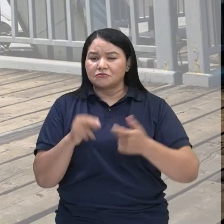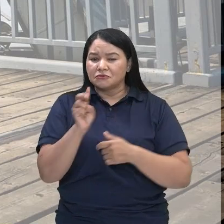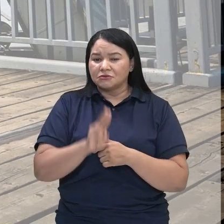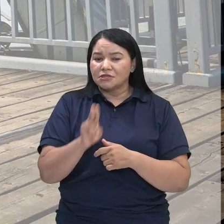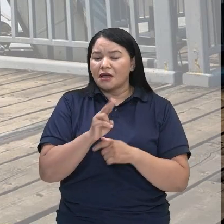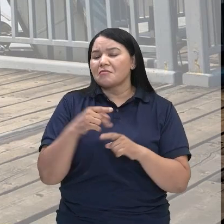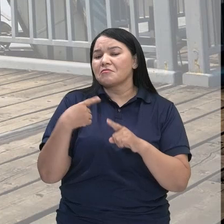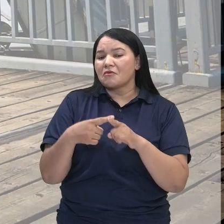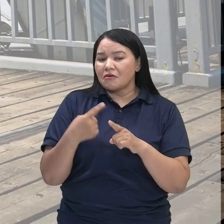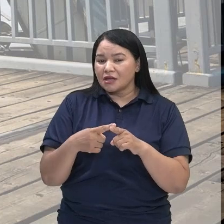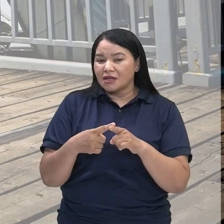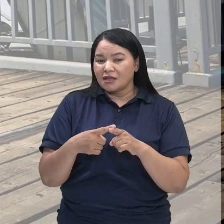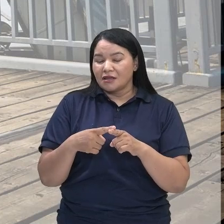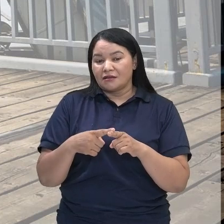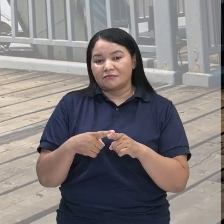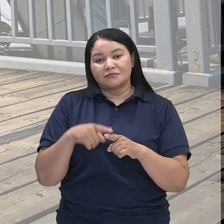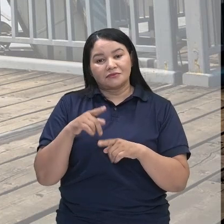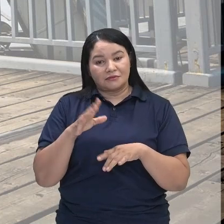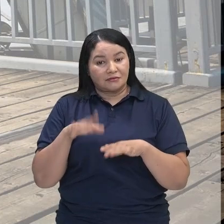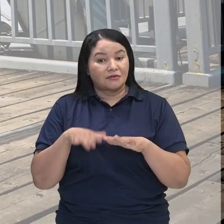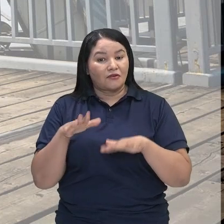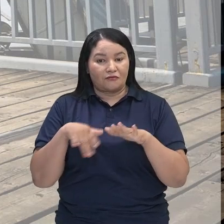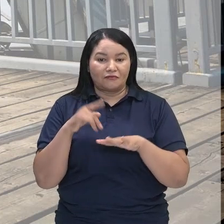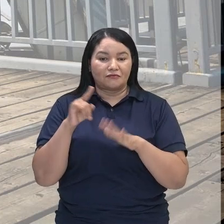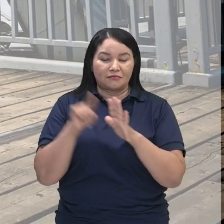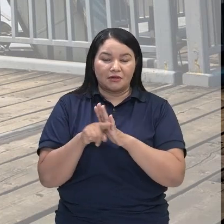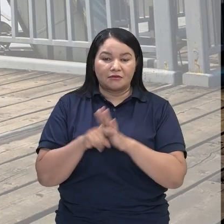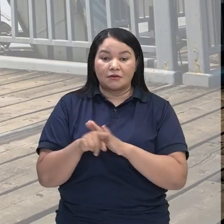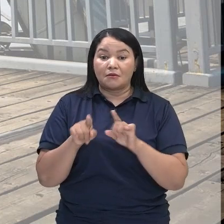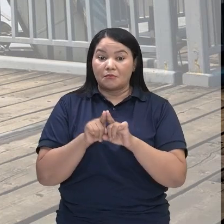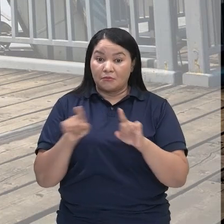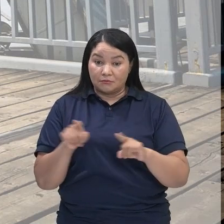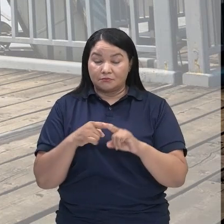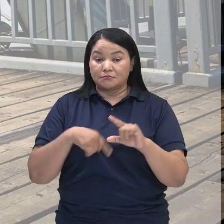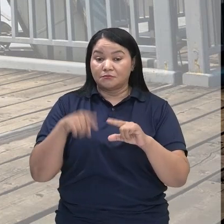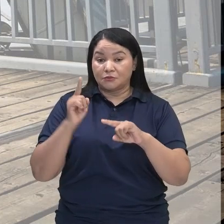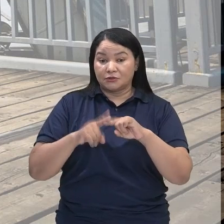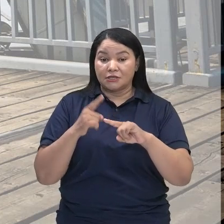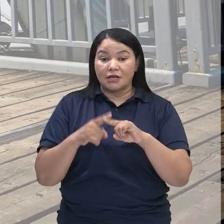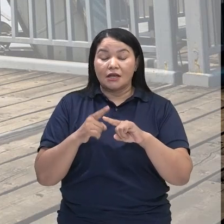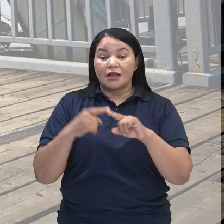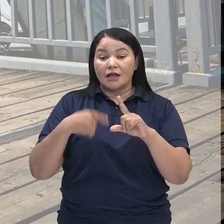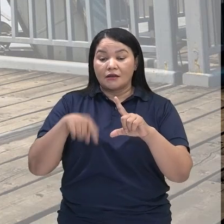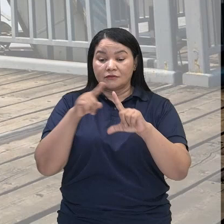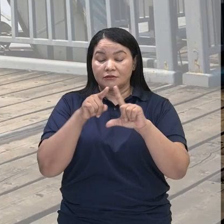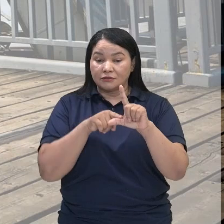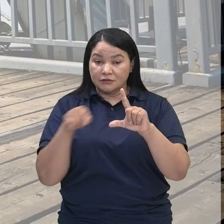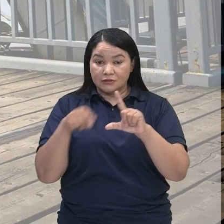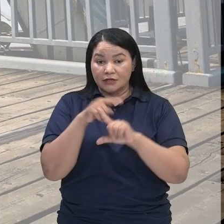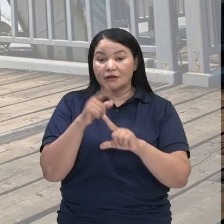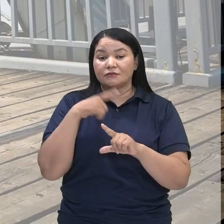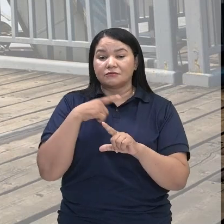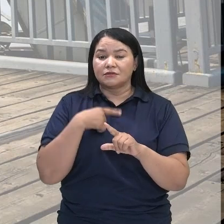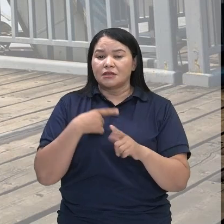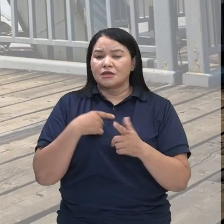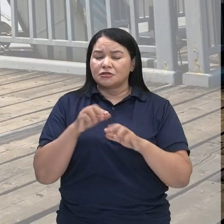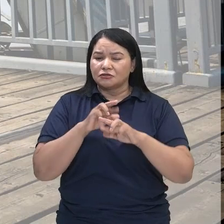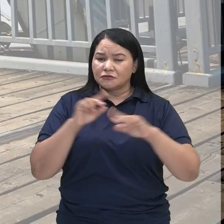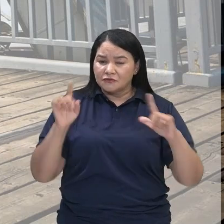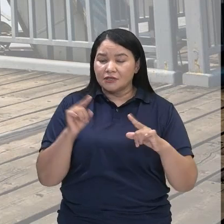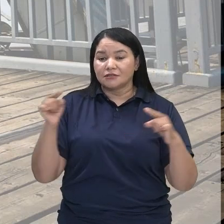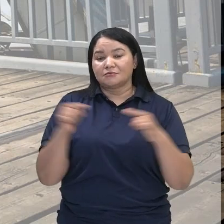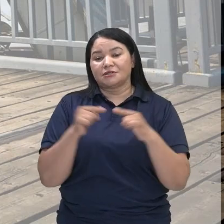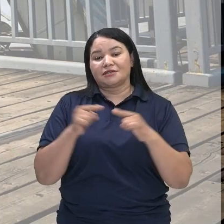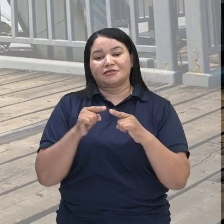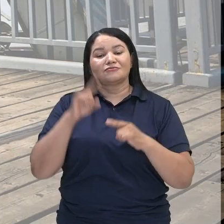aí na ponte? Você pode estar se perguntando. Porque os triângulos, eles têm uma ampla gama de aplicações no dia a